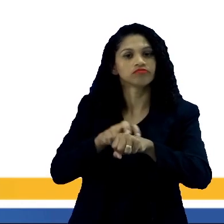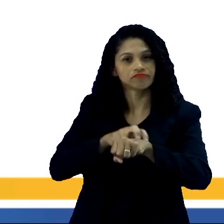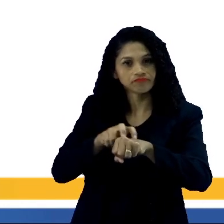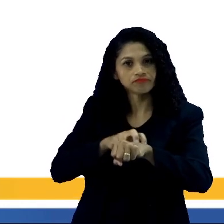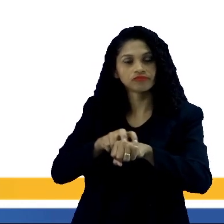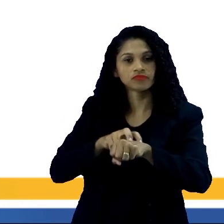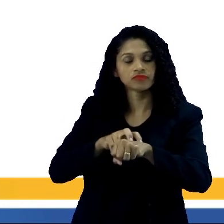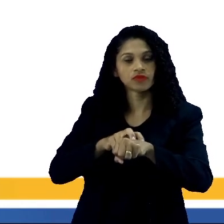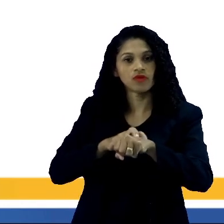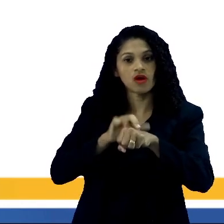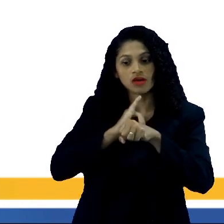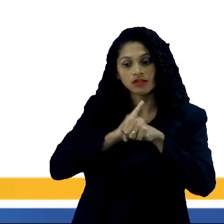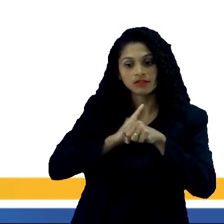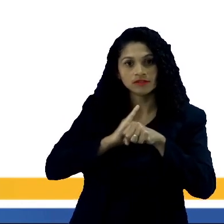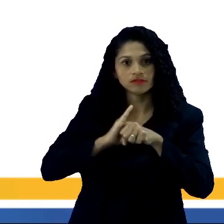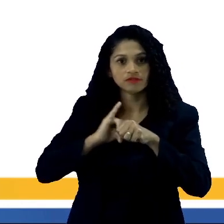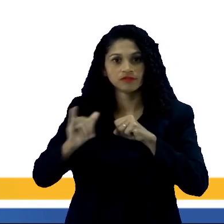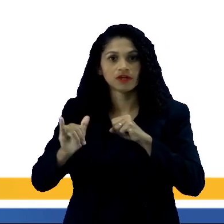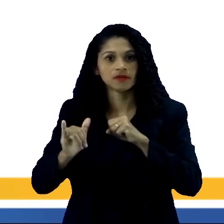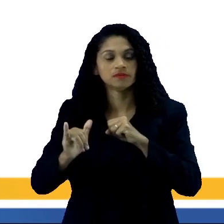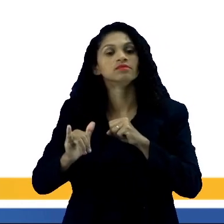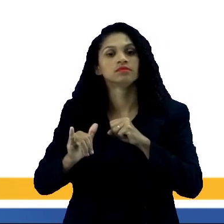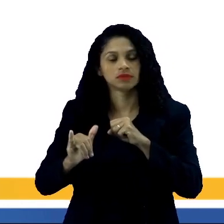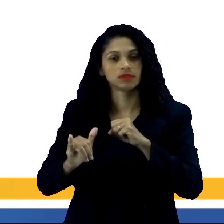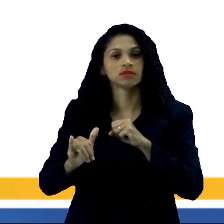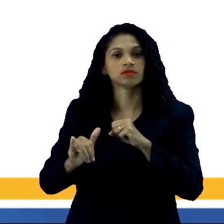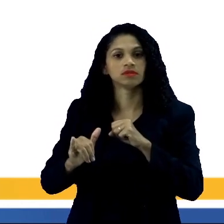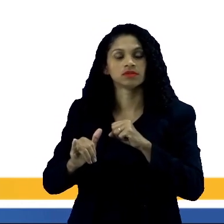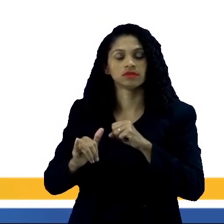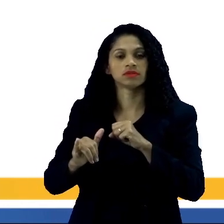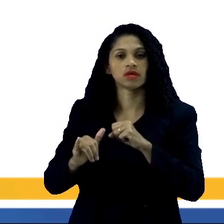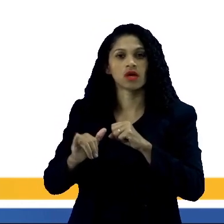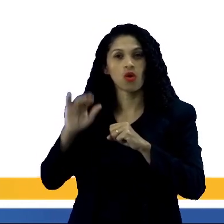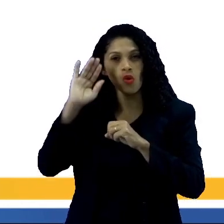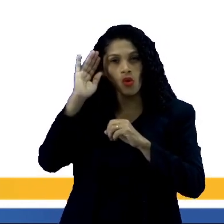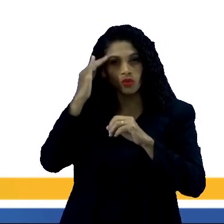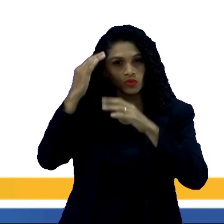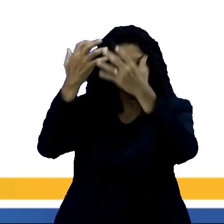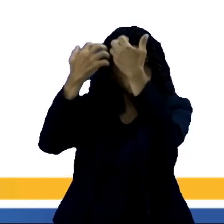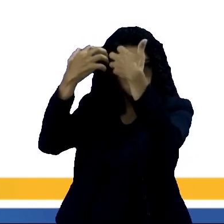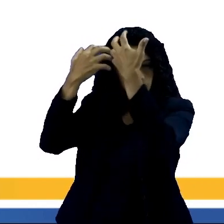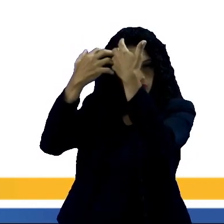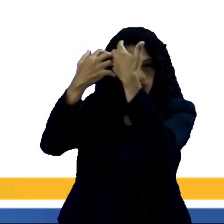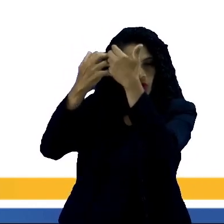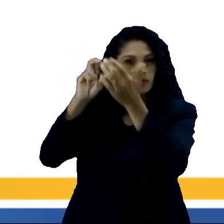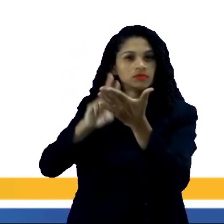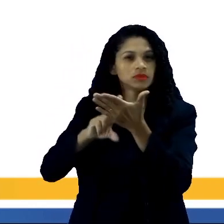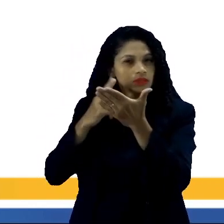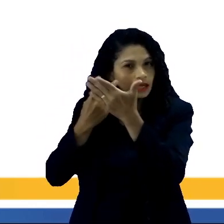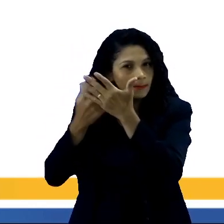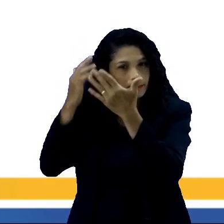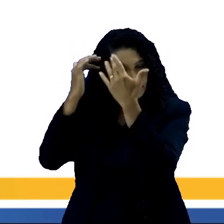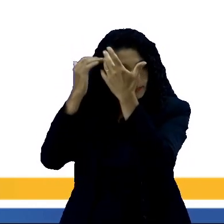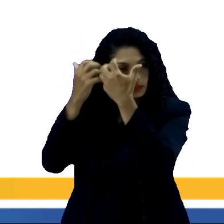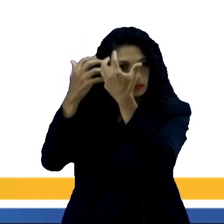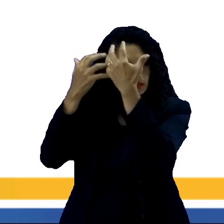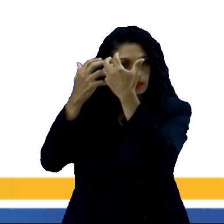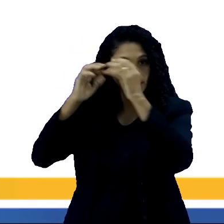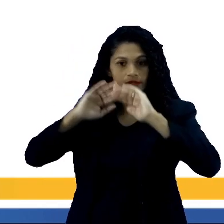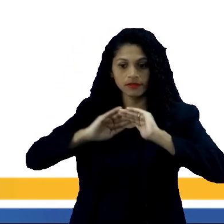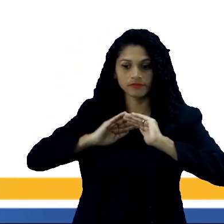enviar essa mensagem para que chegue até o nosso cérebro e seja interpretada rapidamente para que ocorra o nosso